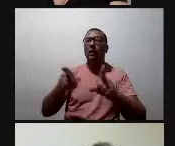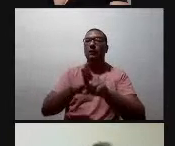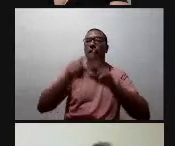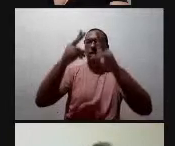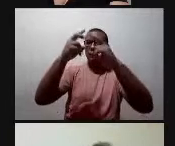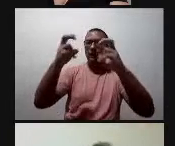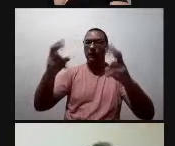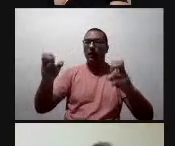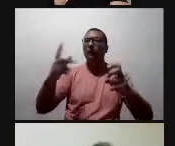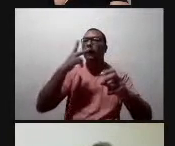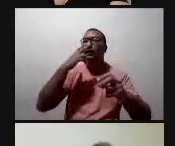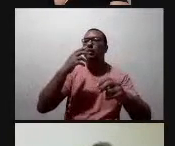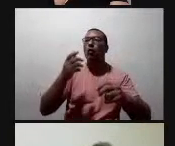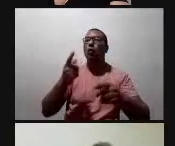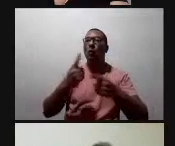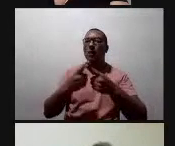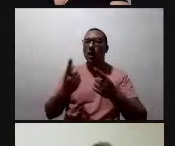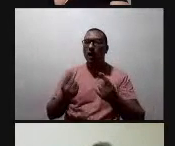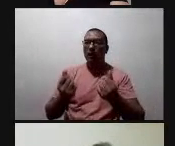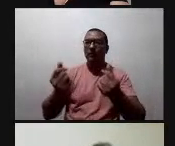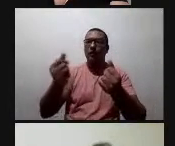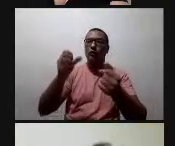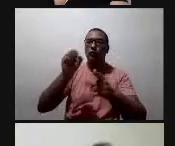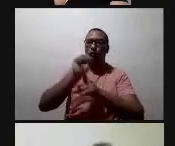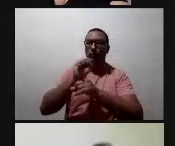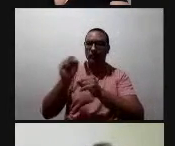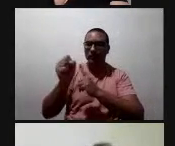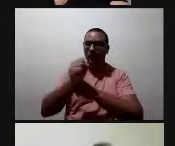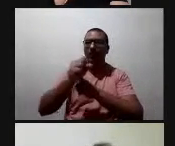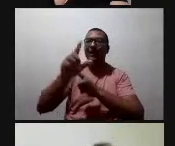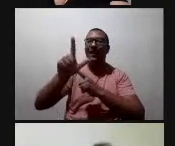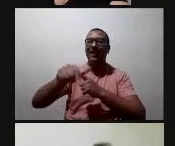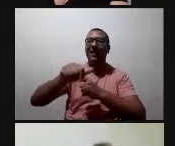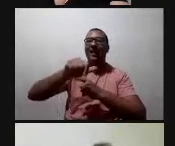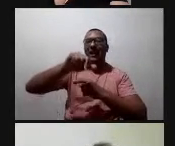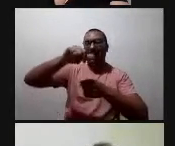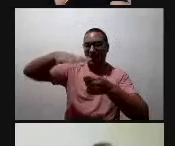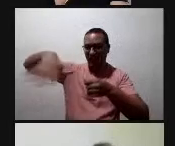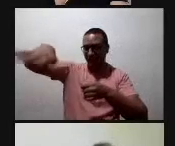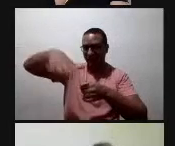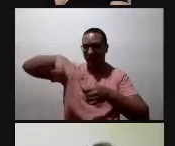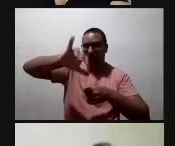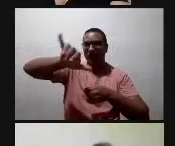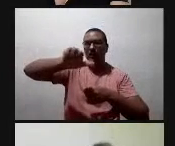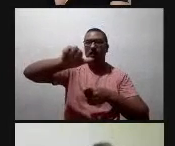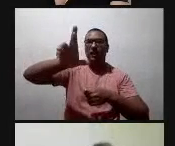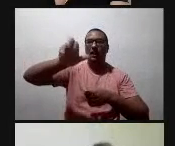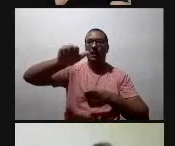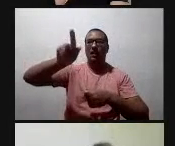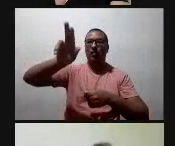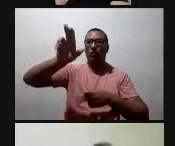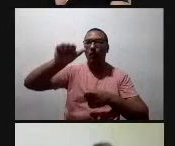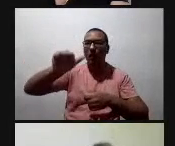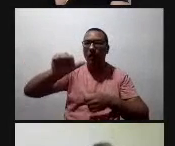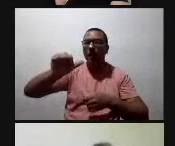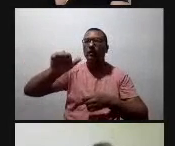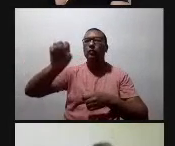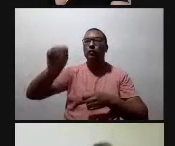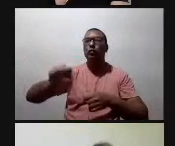capital social, é Jaraguá do Sul, Pomerode, essa região, digamos assim, que tem uma forte colonização